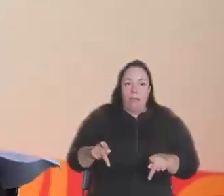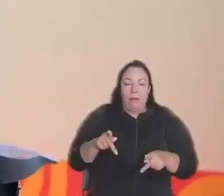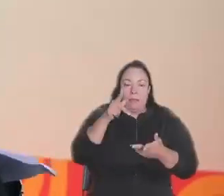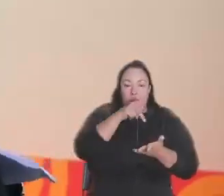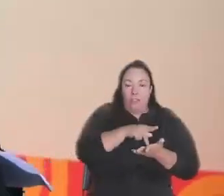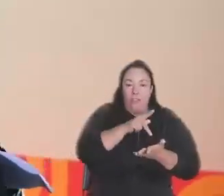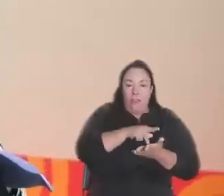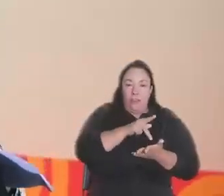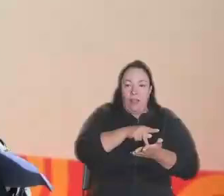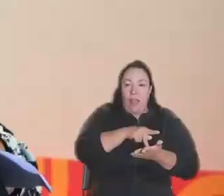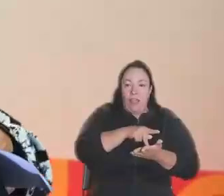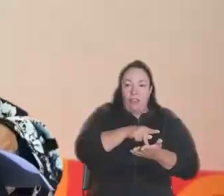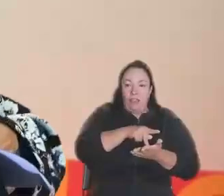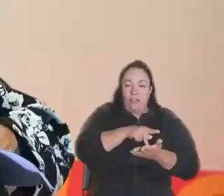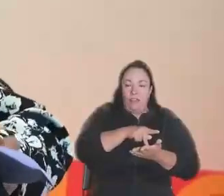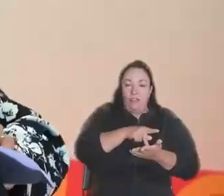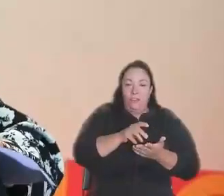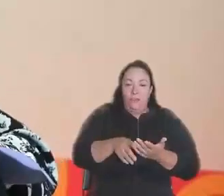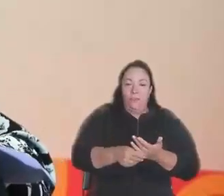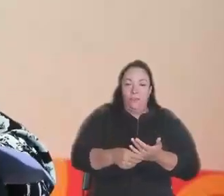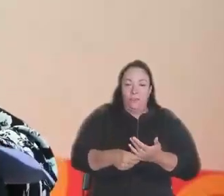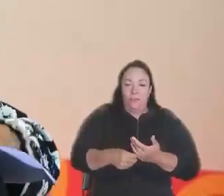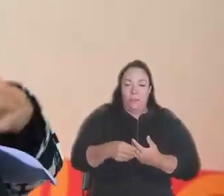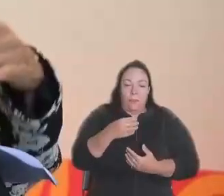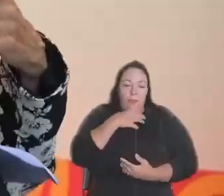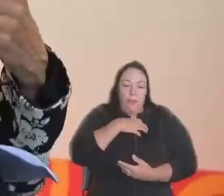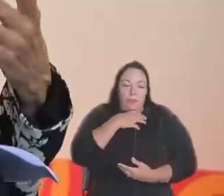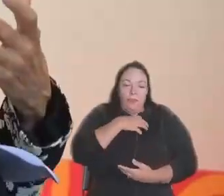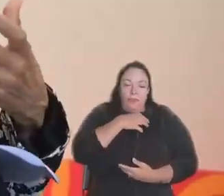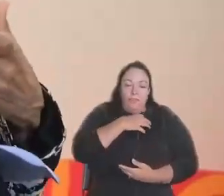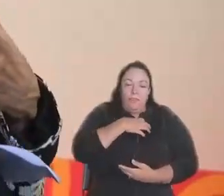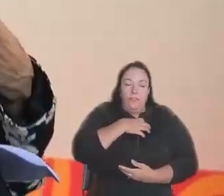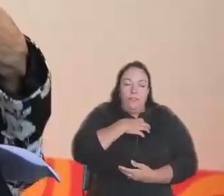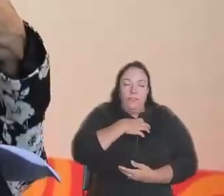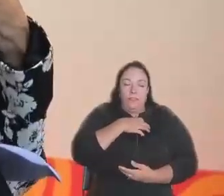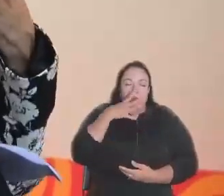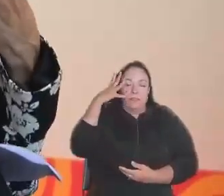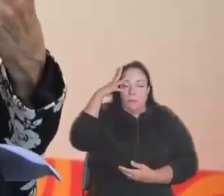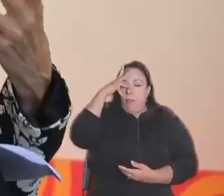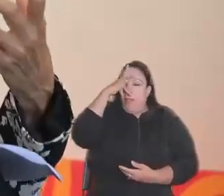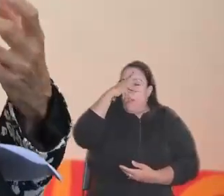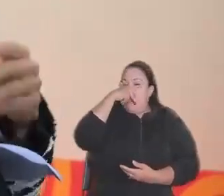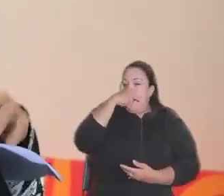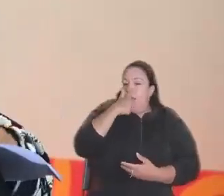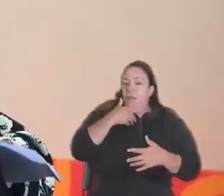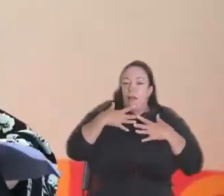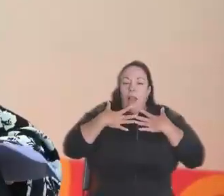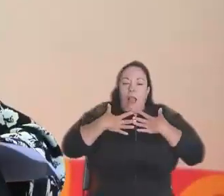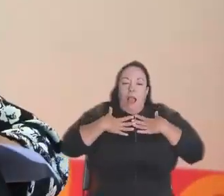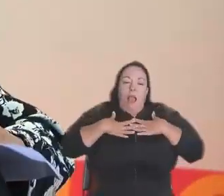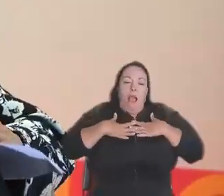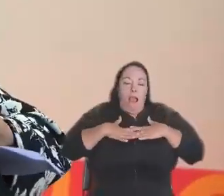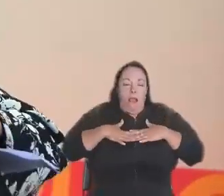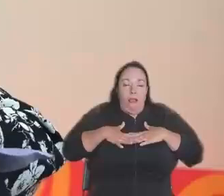vai relatando isso e a gente vai sentindo essa beleza, essa tranquilidade,